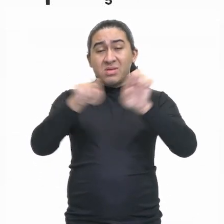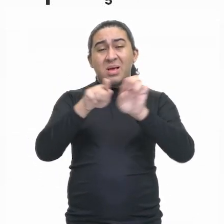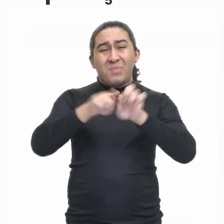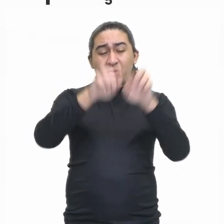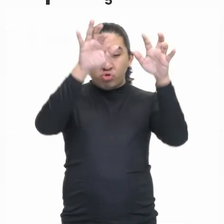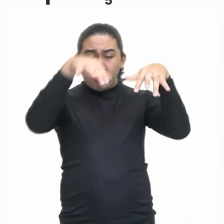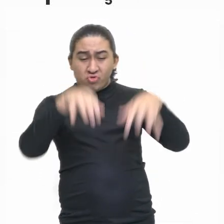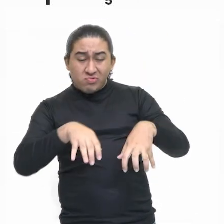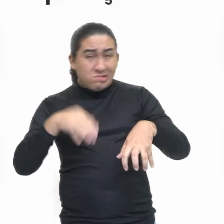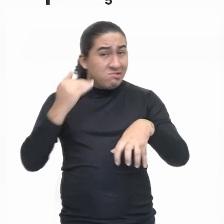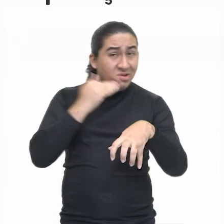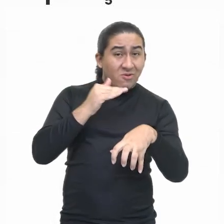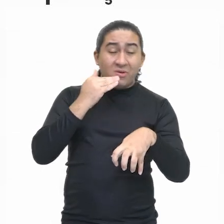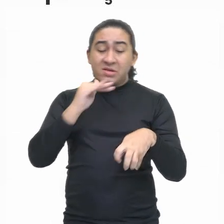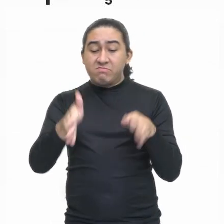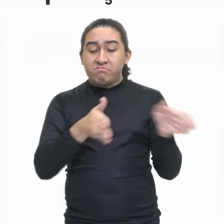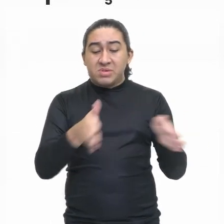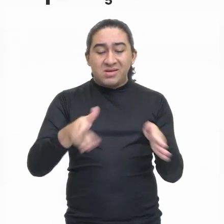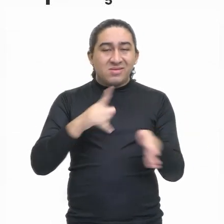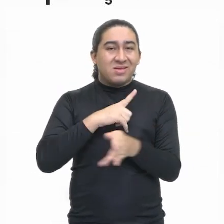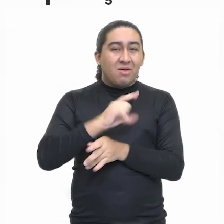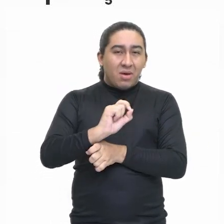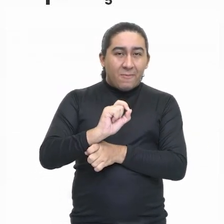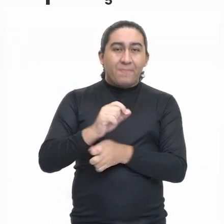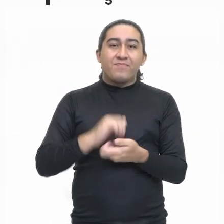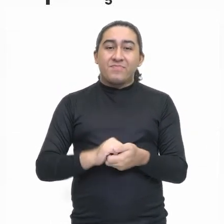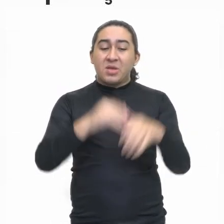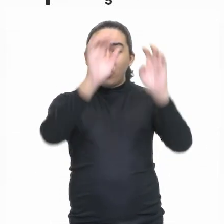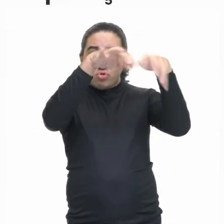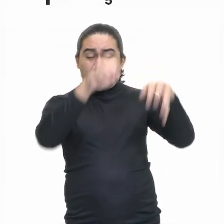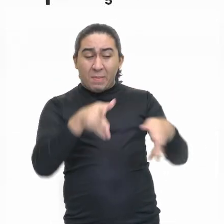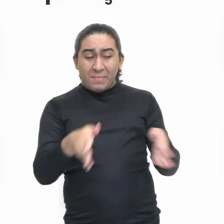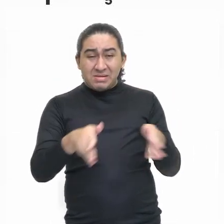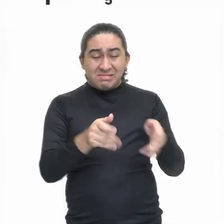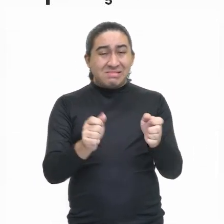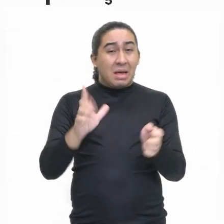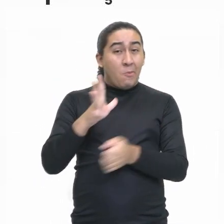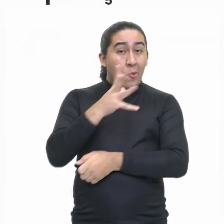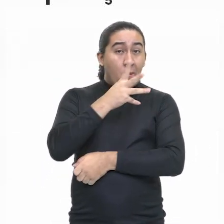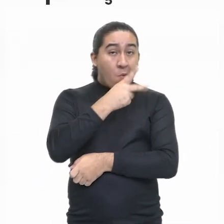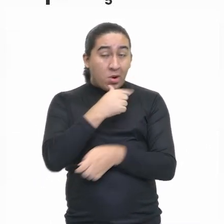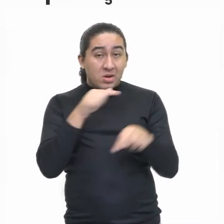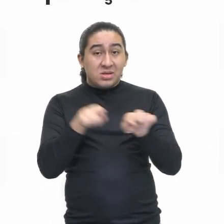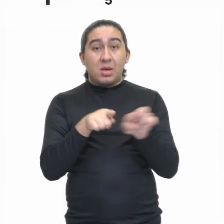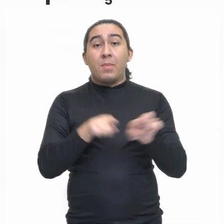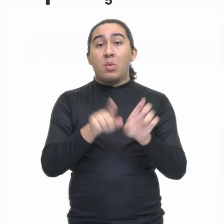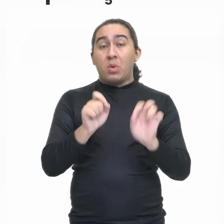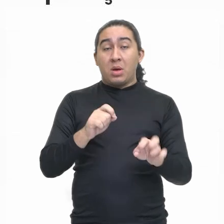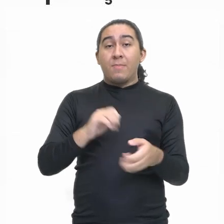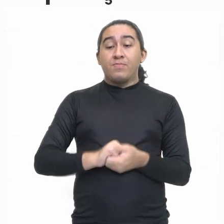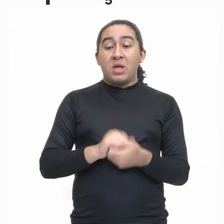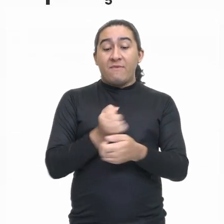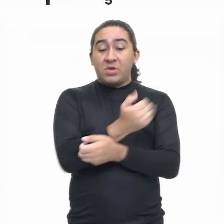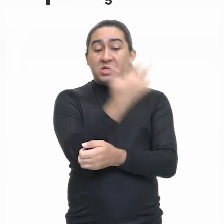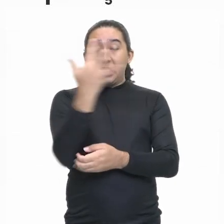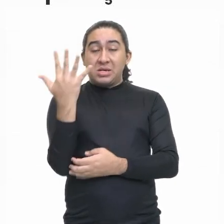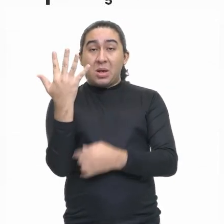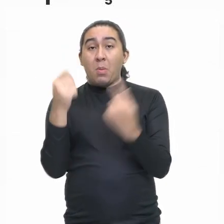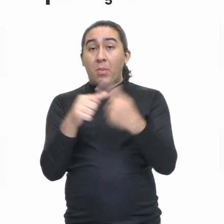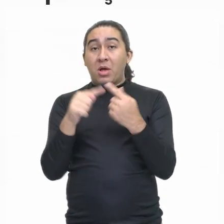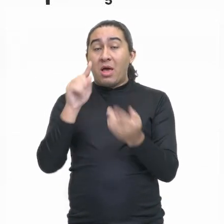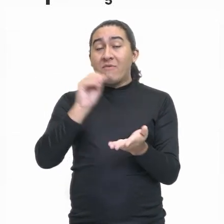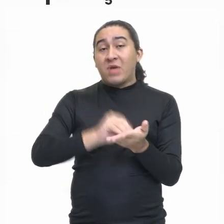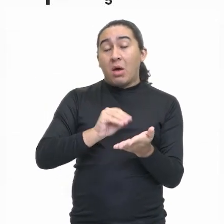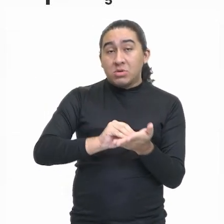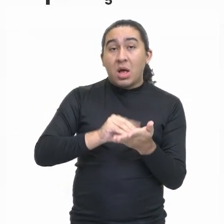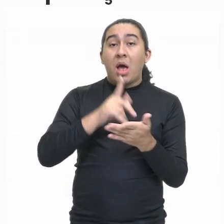espaço ali, aqueles períodos, longos períodos sem chuva, e vegetação adaptada à seca, por essa ausência de